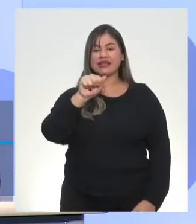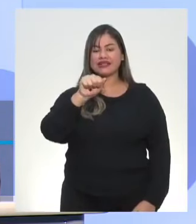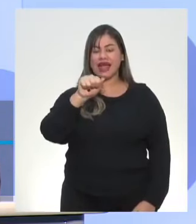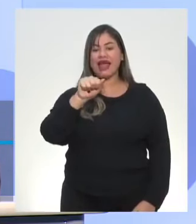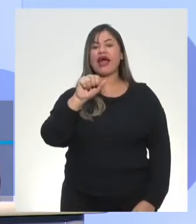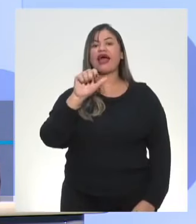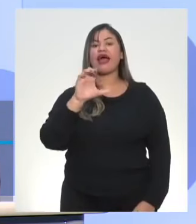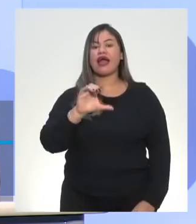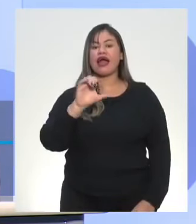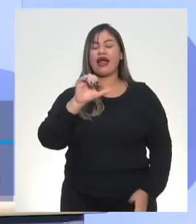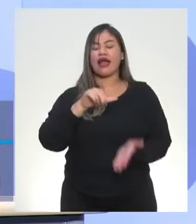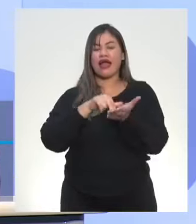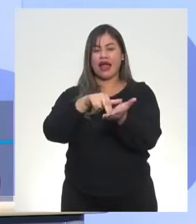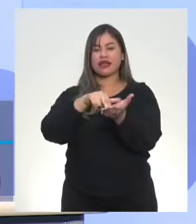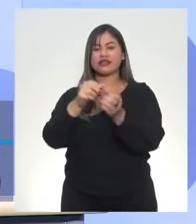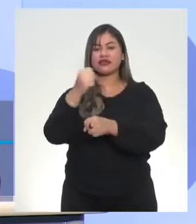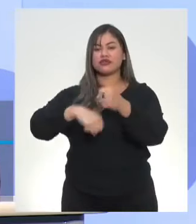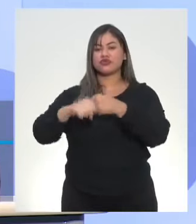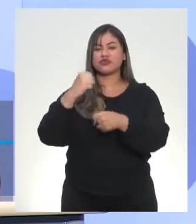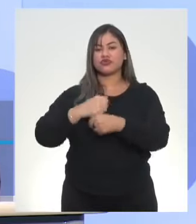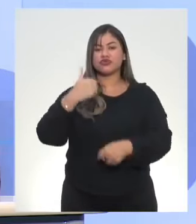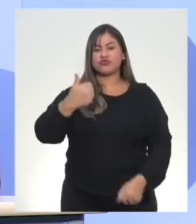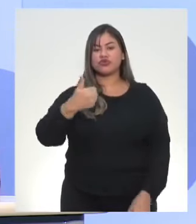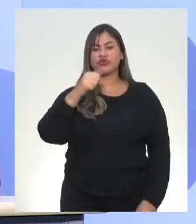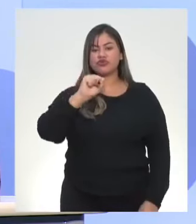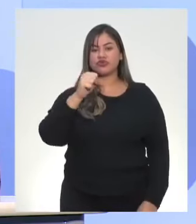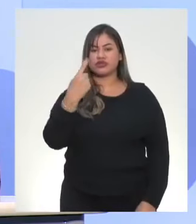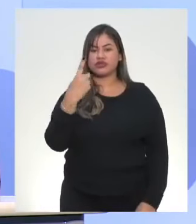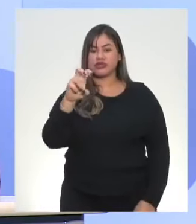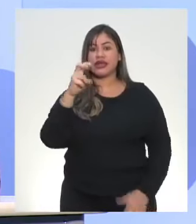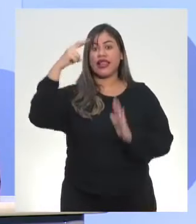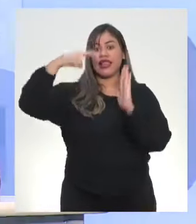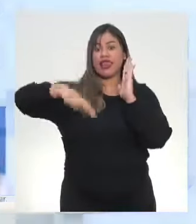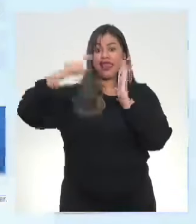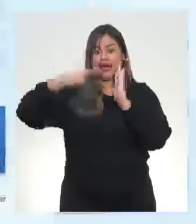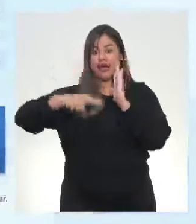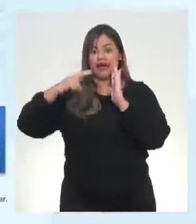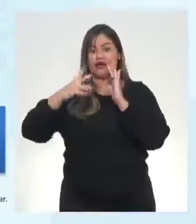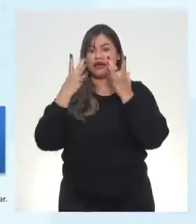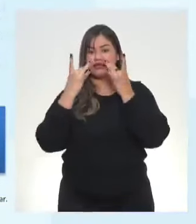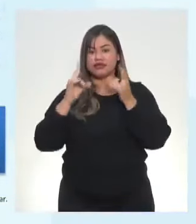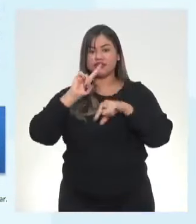1215. Leiam com atenção que já tem uma interação a partir dessa leitura.